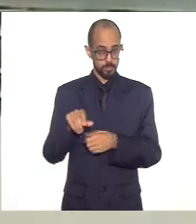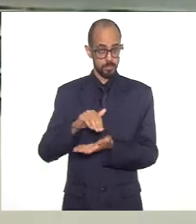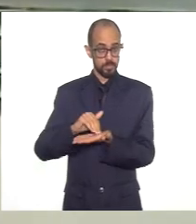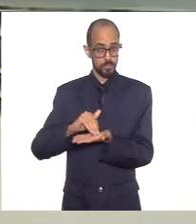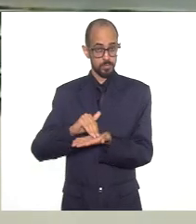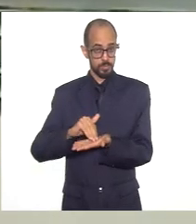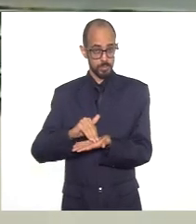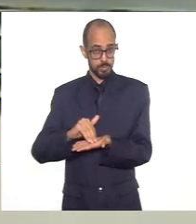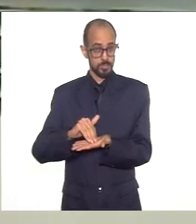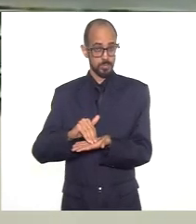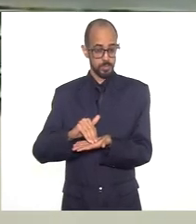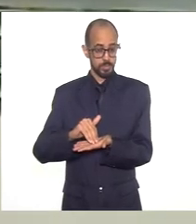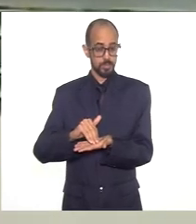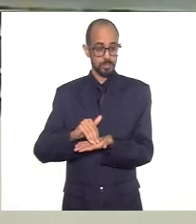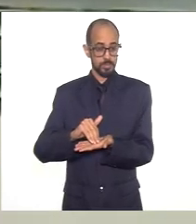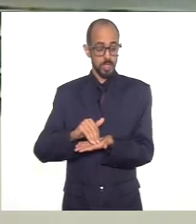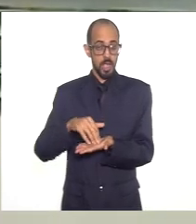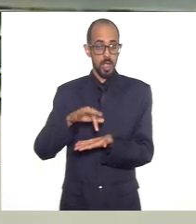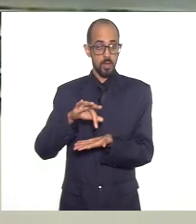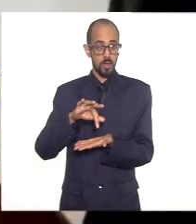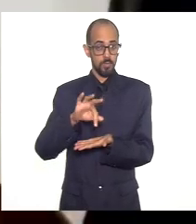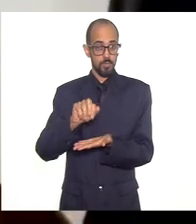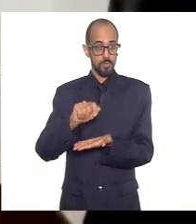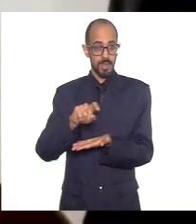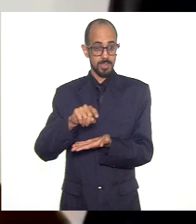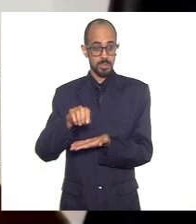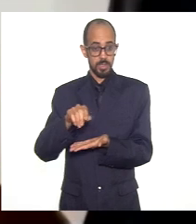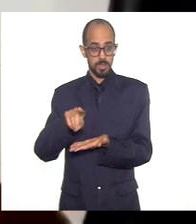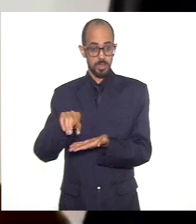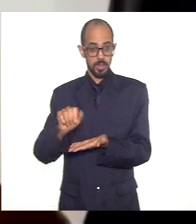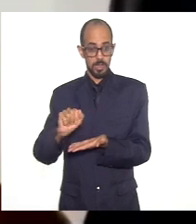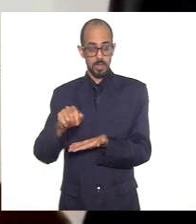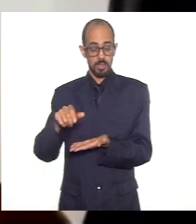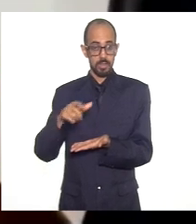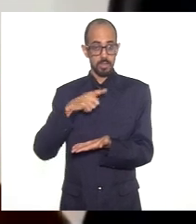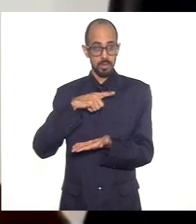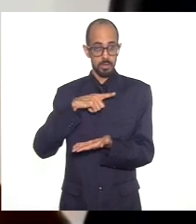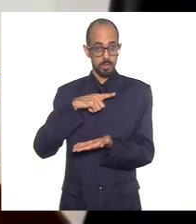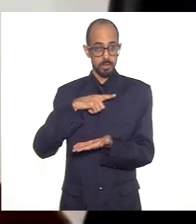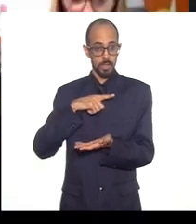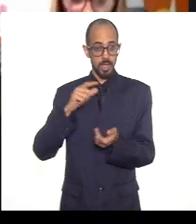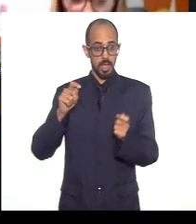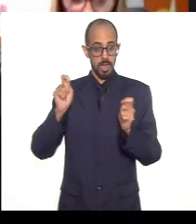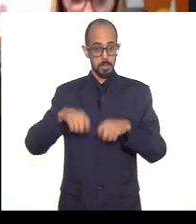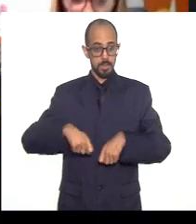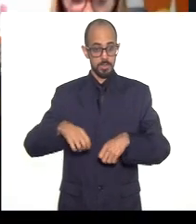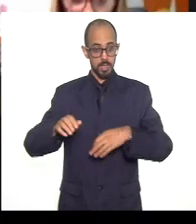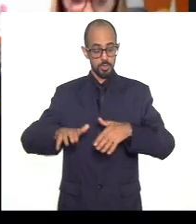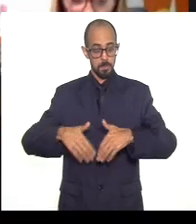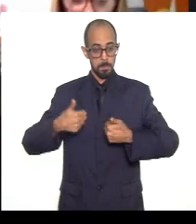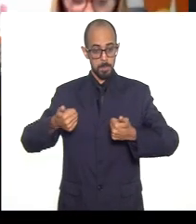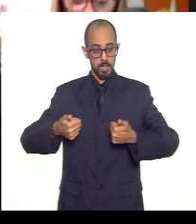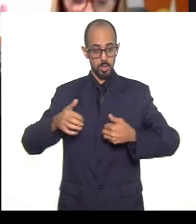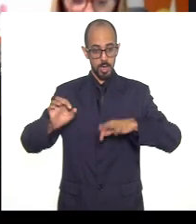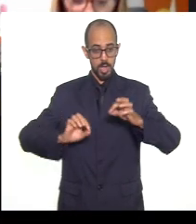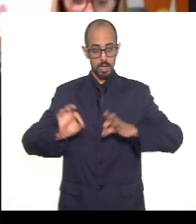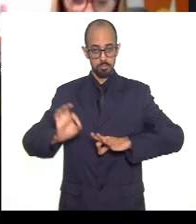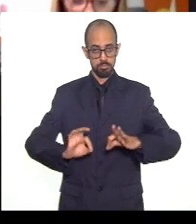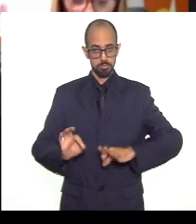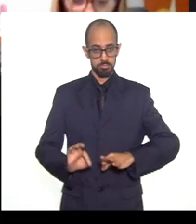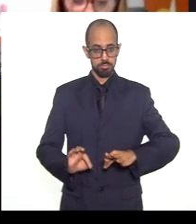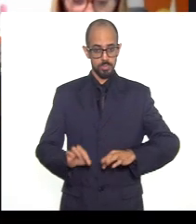com um empenho muito maior de se preparar, de se capacitar para fazer uma